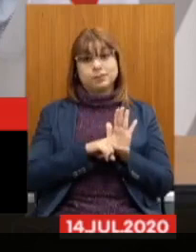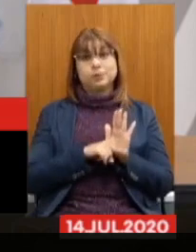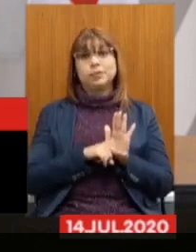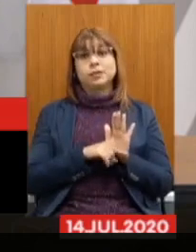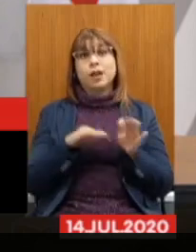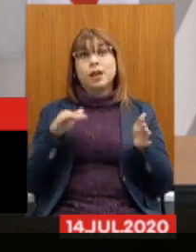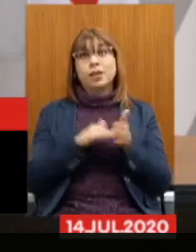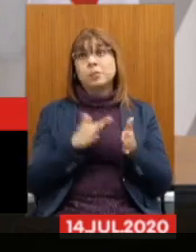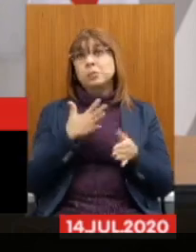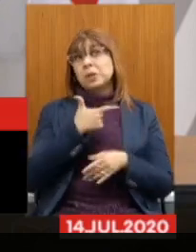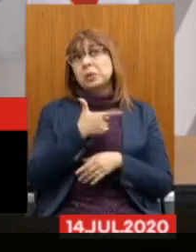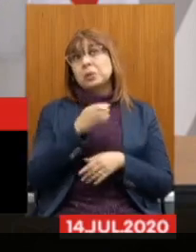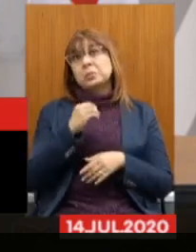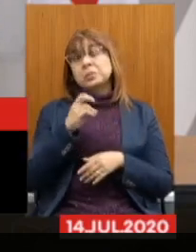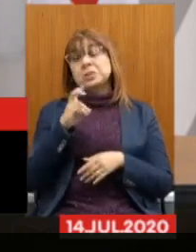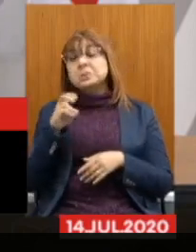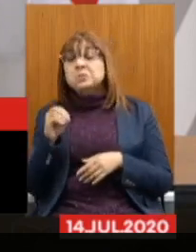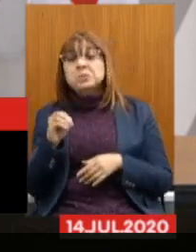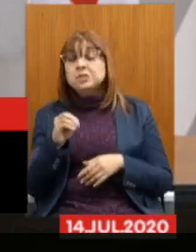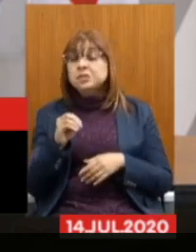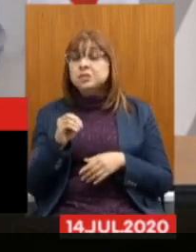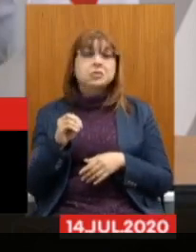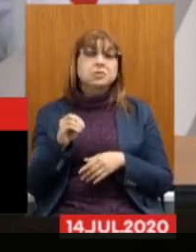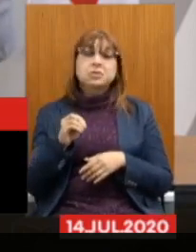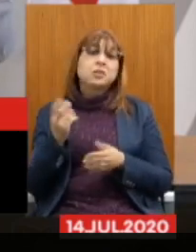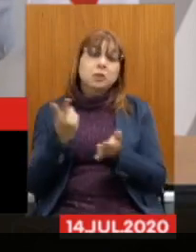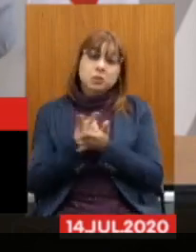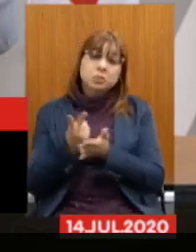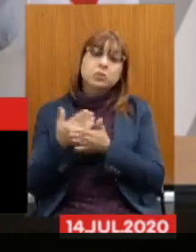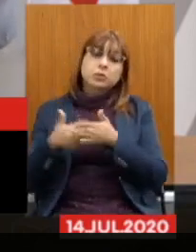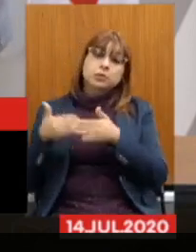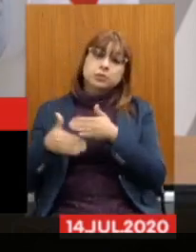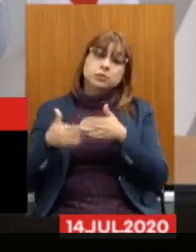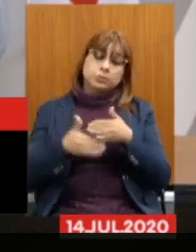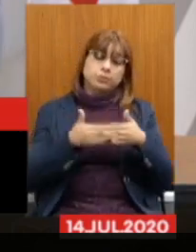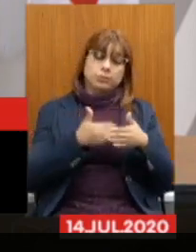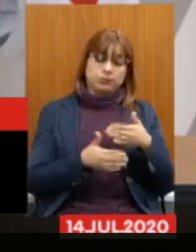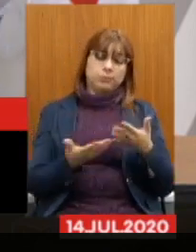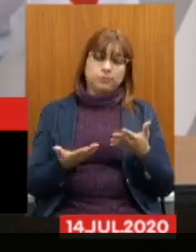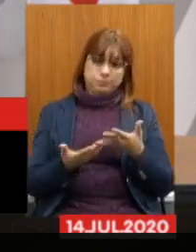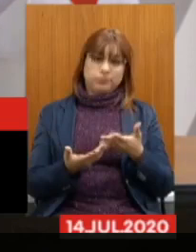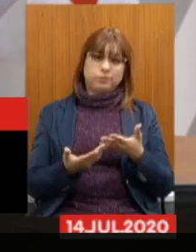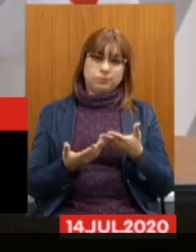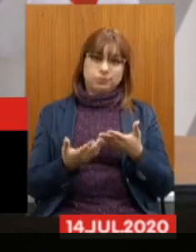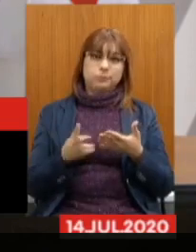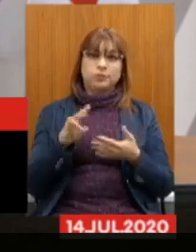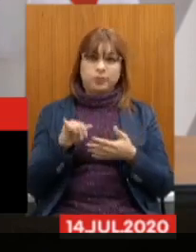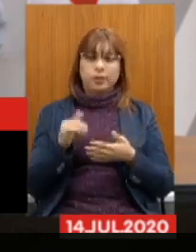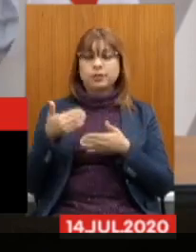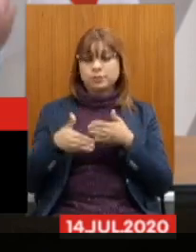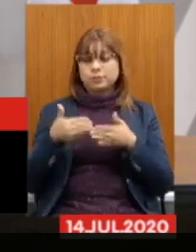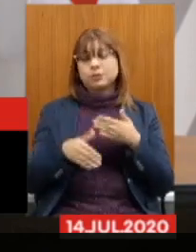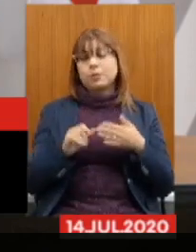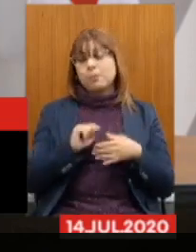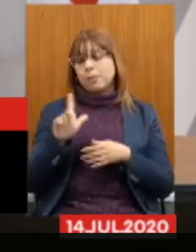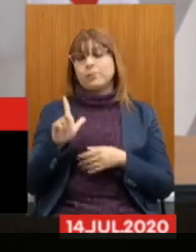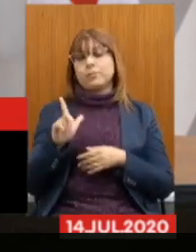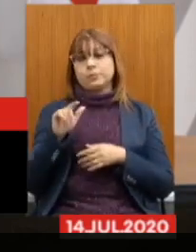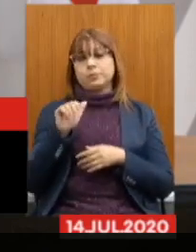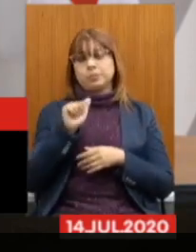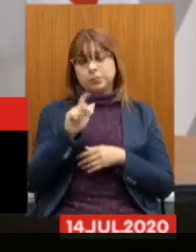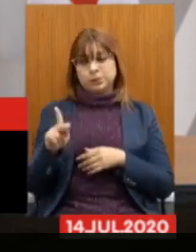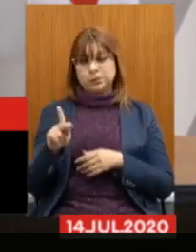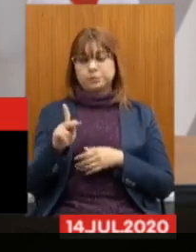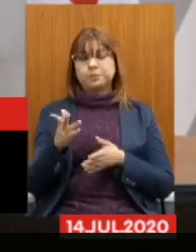até 2050. Ela vai ser deficitária. Então, essa pegadinha do governo, ele vai taxar o aposentado. Para você ter uma ideia,